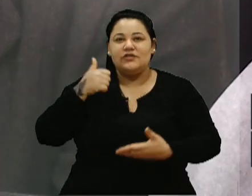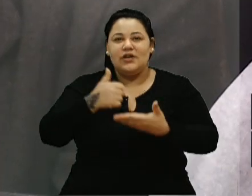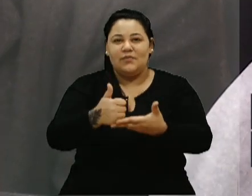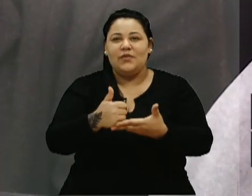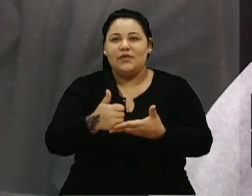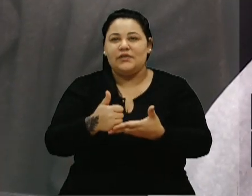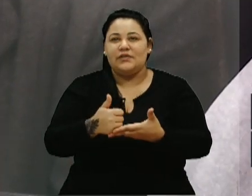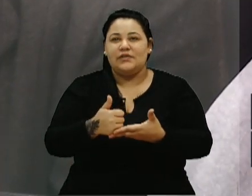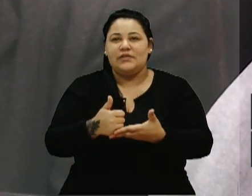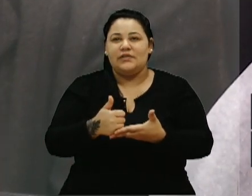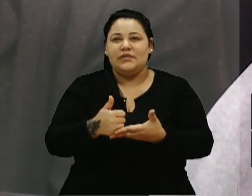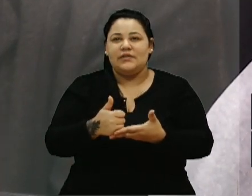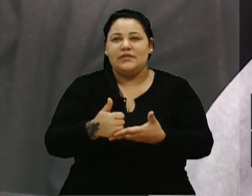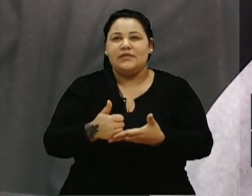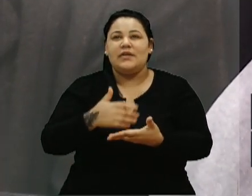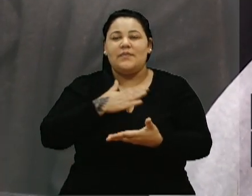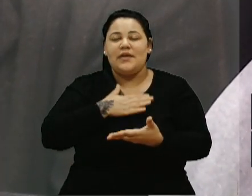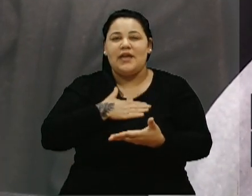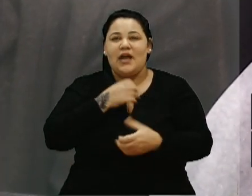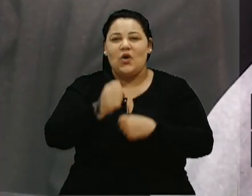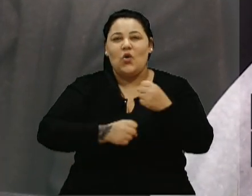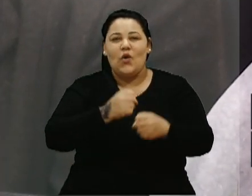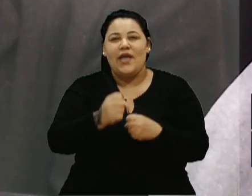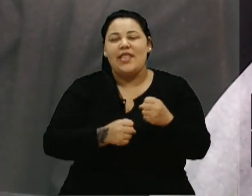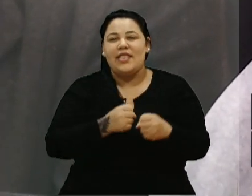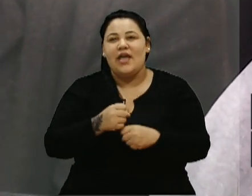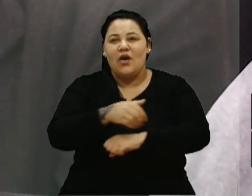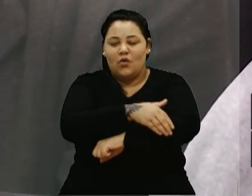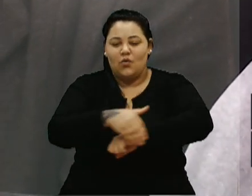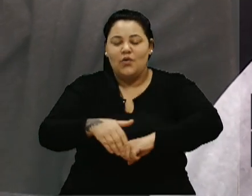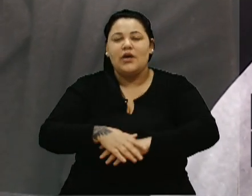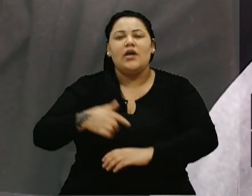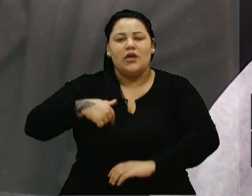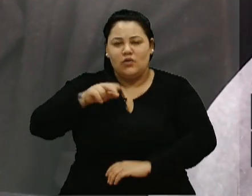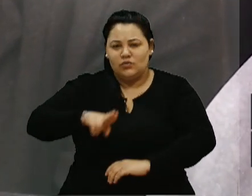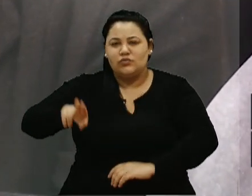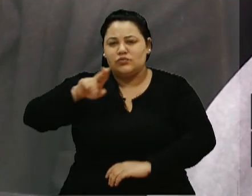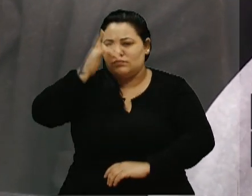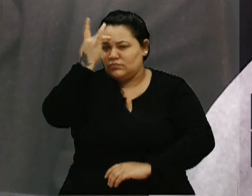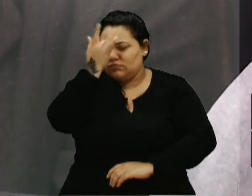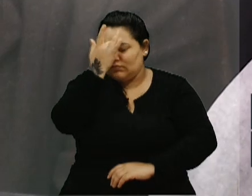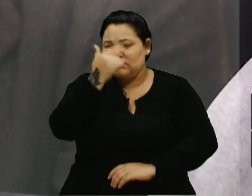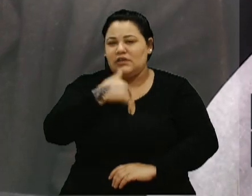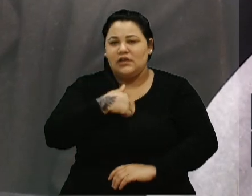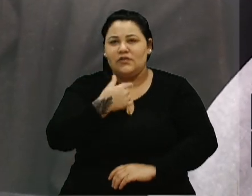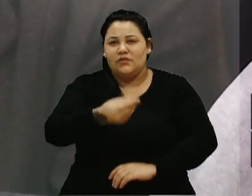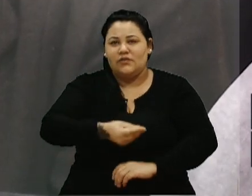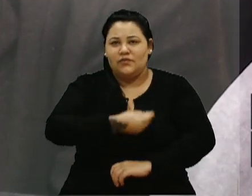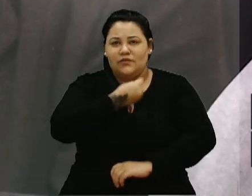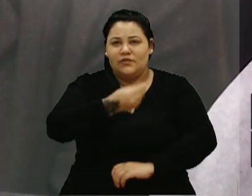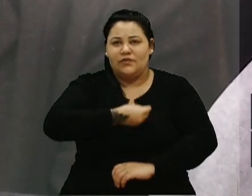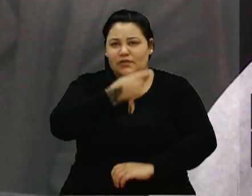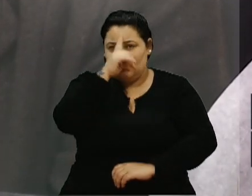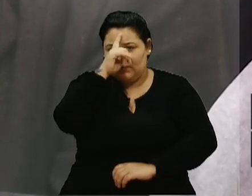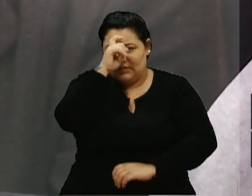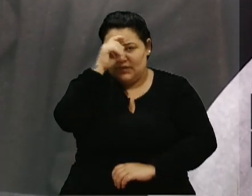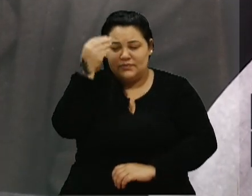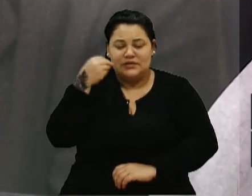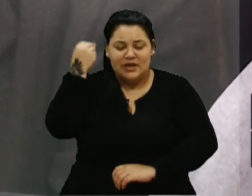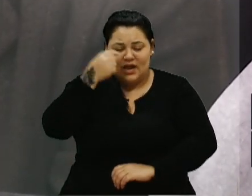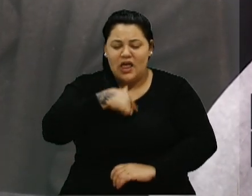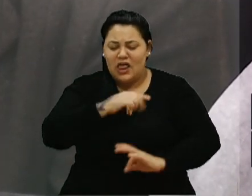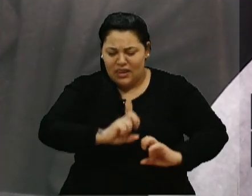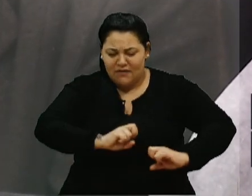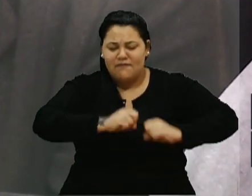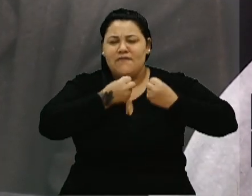de minhas corridas de rua. Usuário da saúde mental, sobrevivente de manicômios, defensor com muita garra